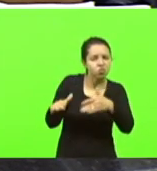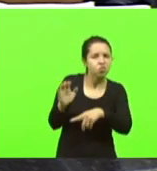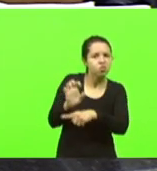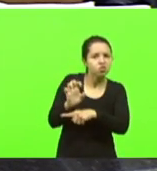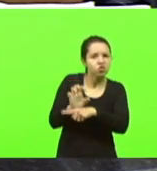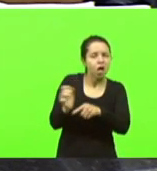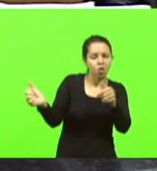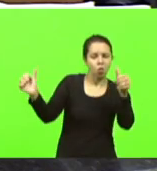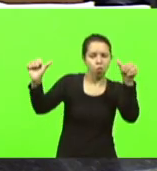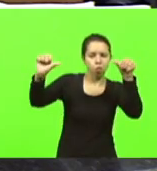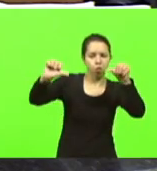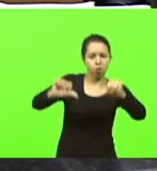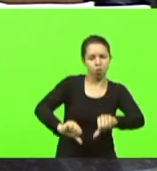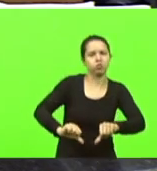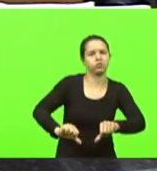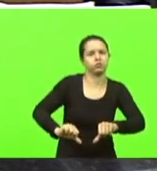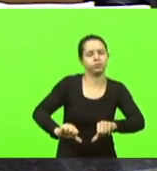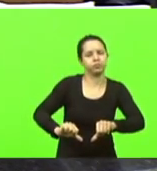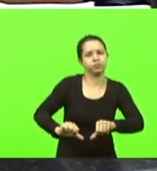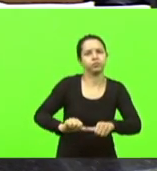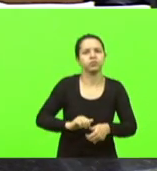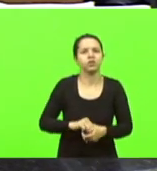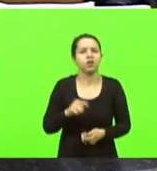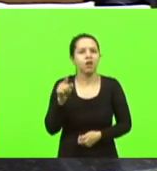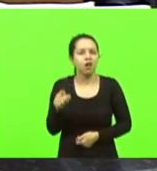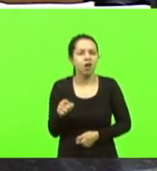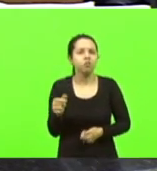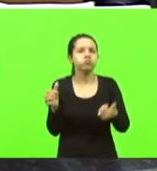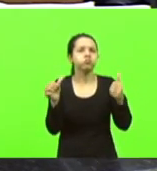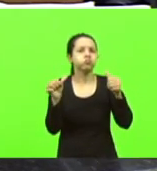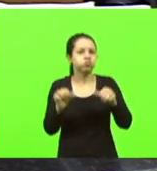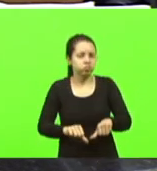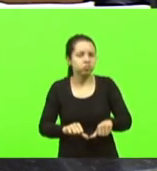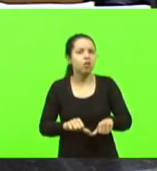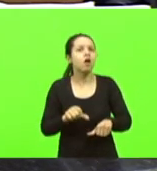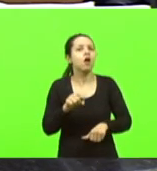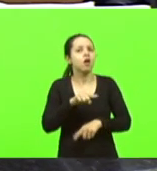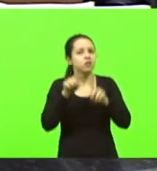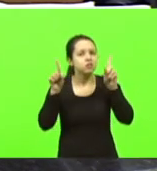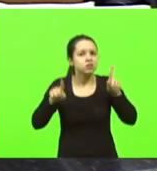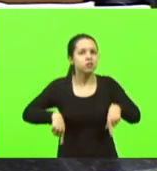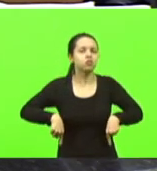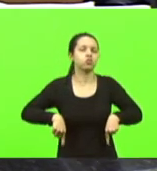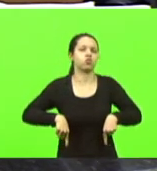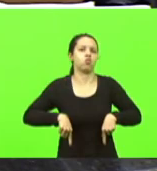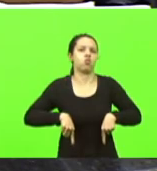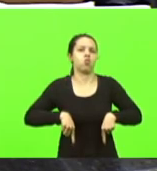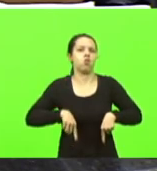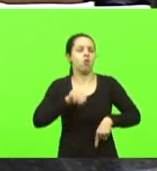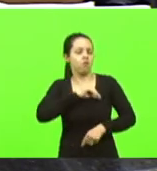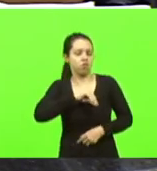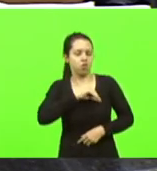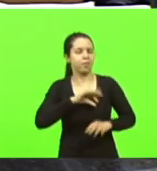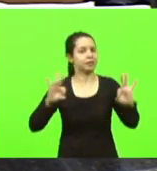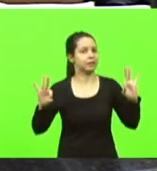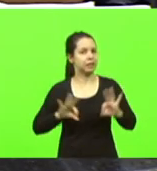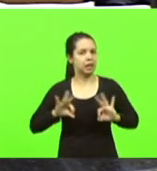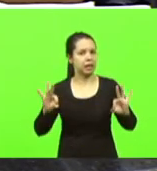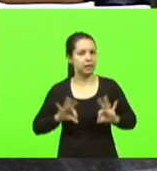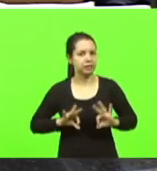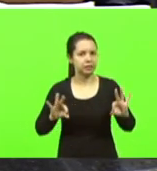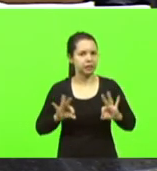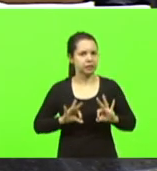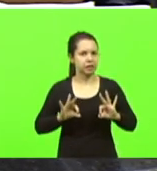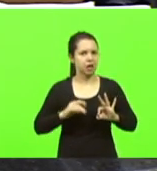Ladeira abaixo Oi e aí falido Aí sim os nossos servidores montei o seu vencimento então não quero ser